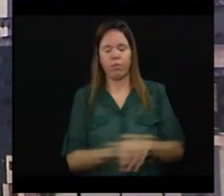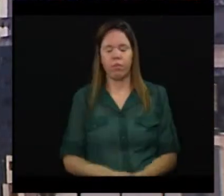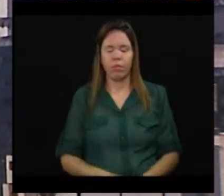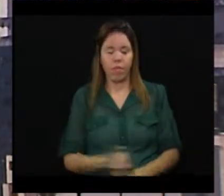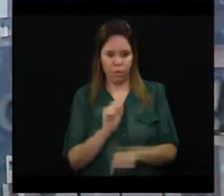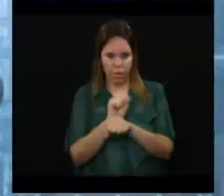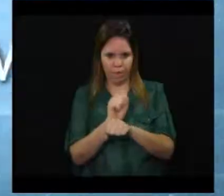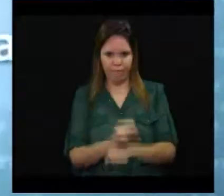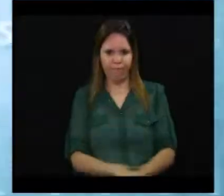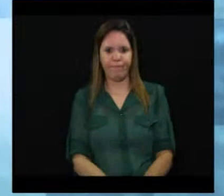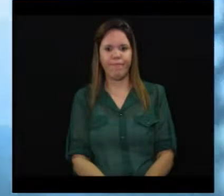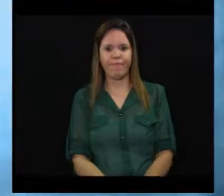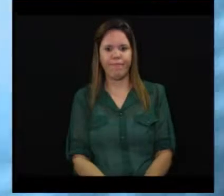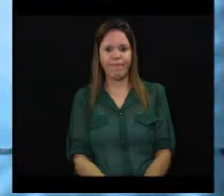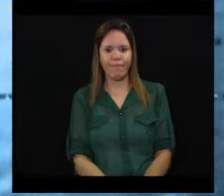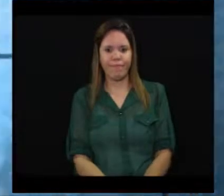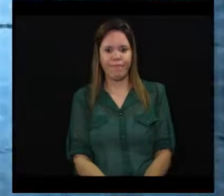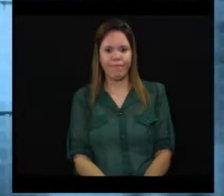saia daí.